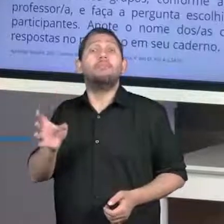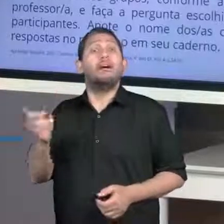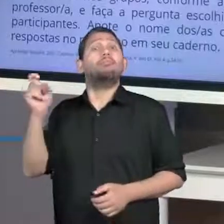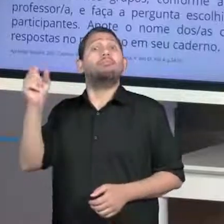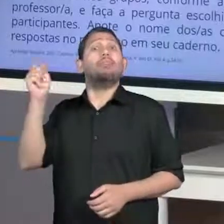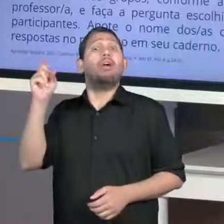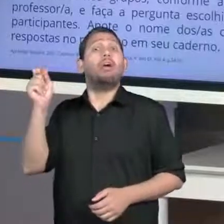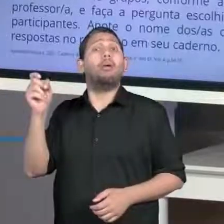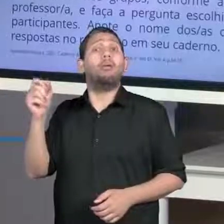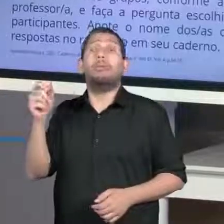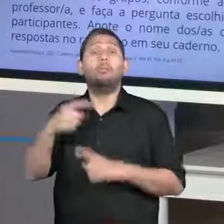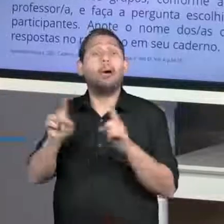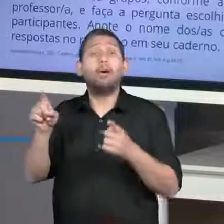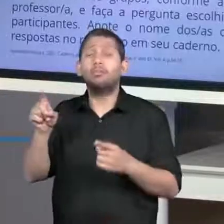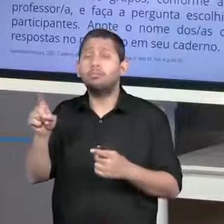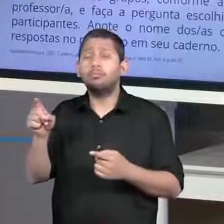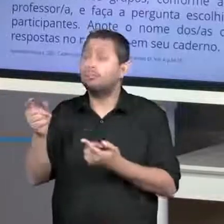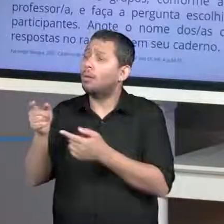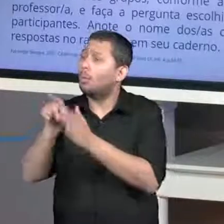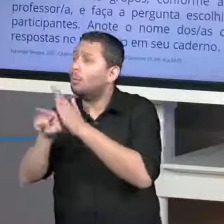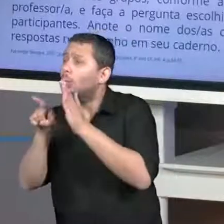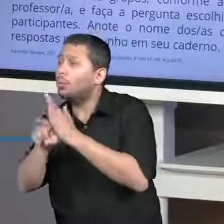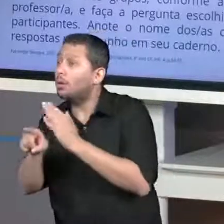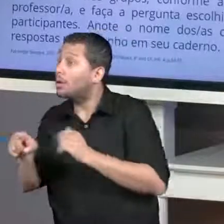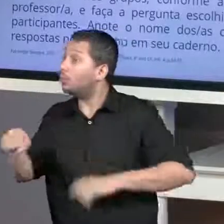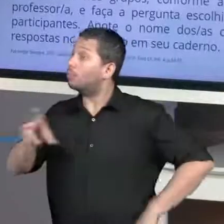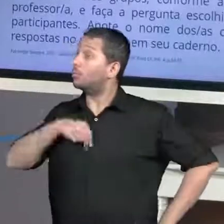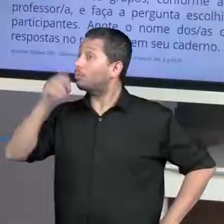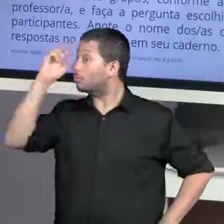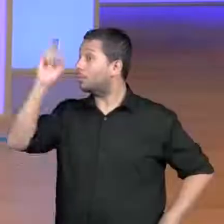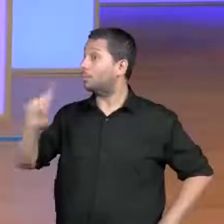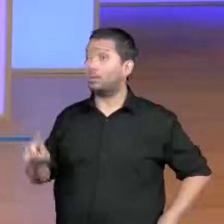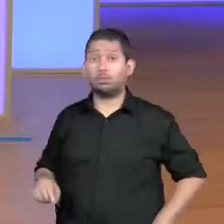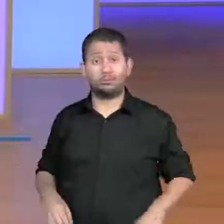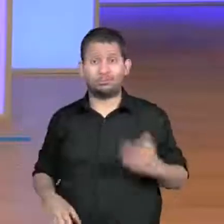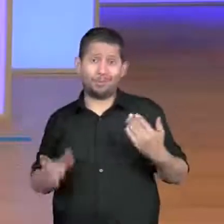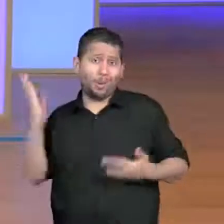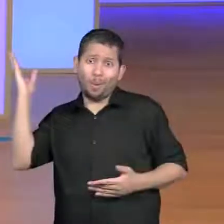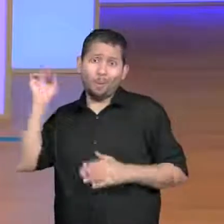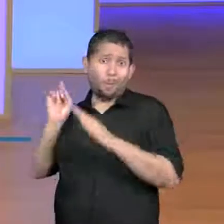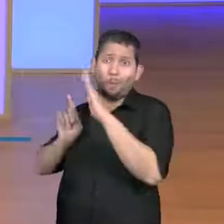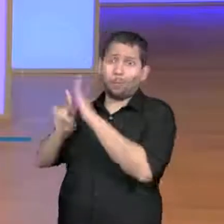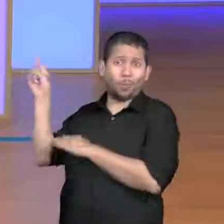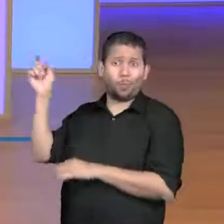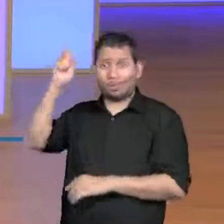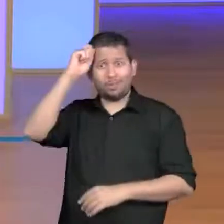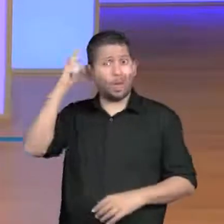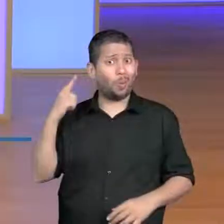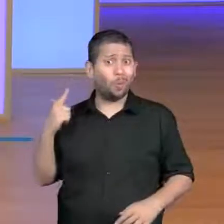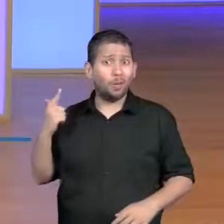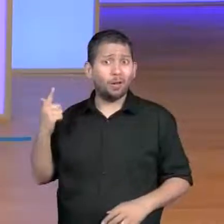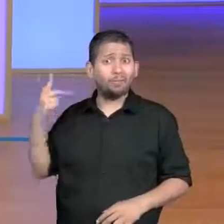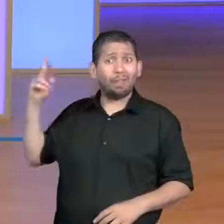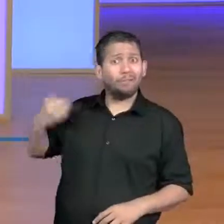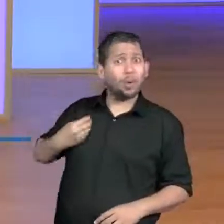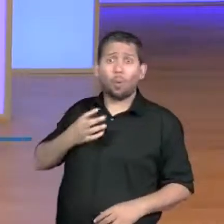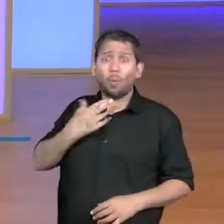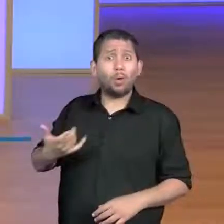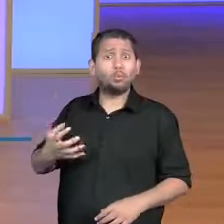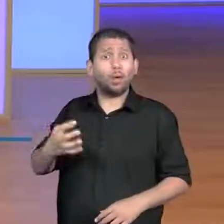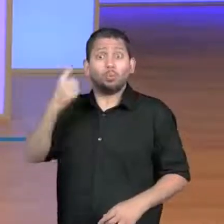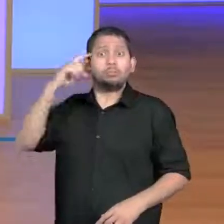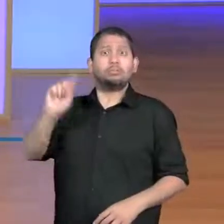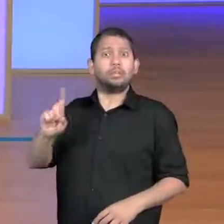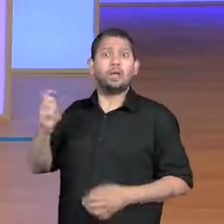um pouco mais sobre o nosso parceiro. Eu, por exemplo, sempre pergunto coisas para a professora Ana Lu e sempre aprendo bastante, né, Pro? A gente está sempre